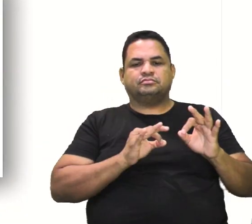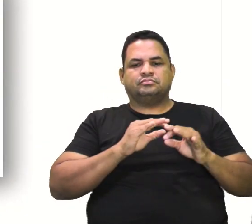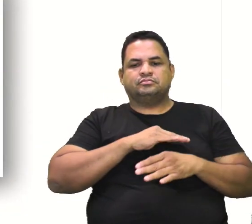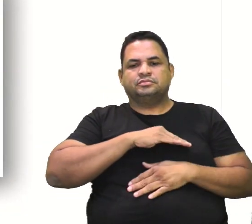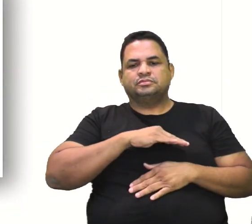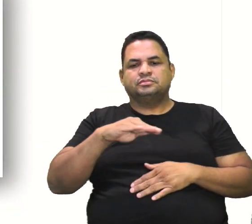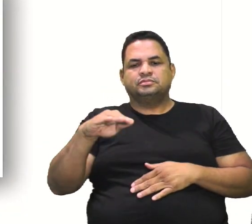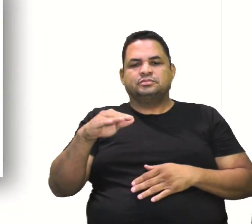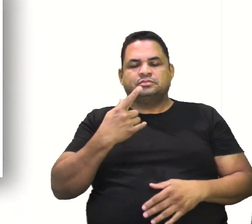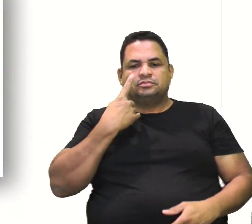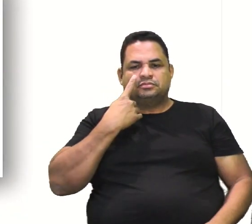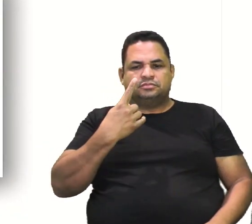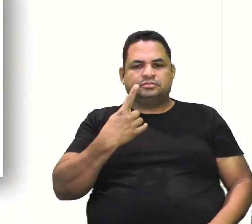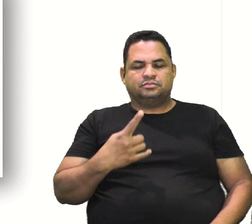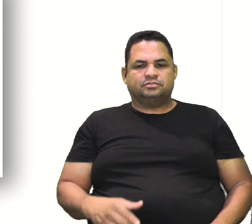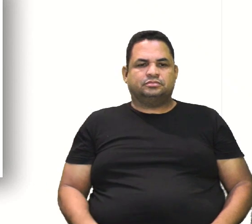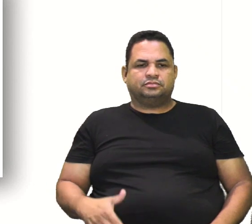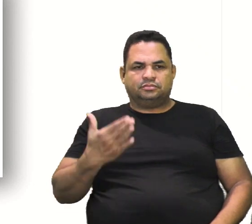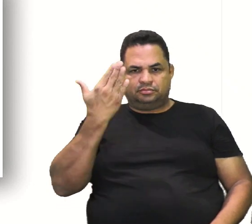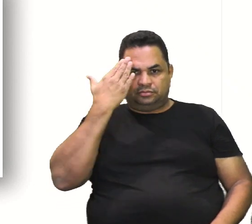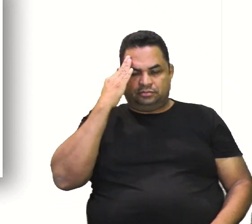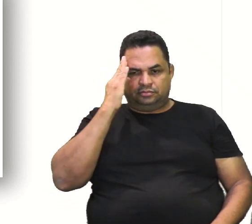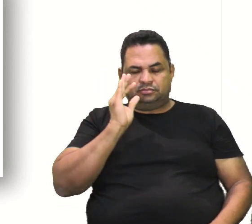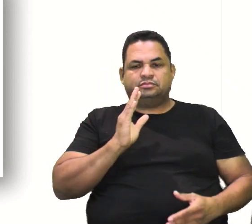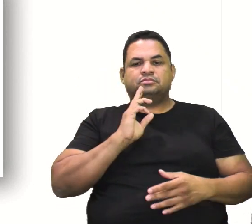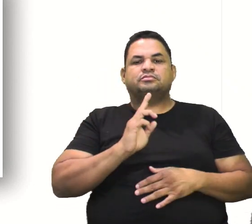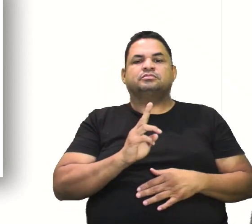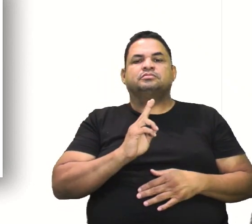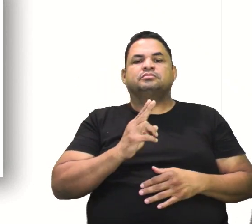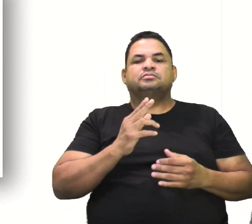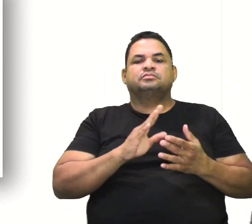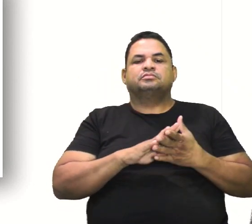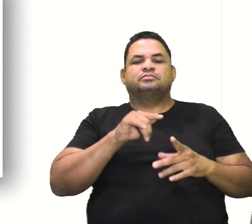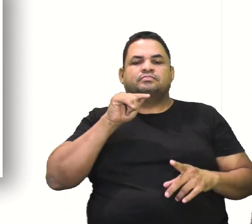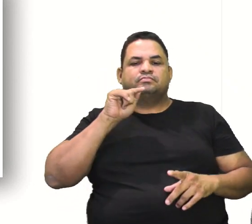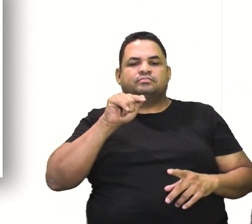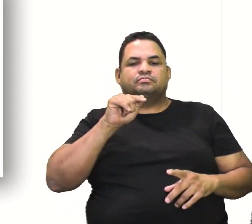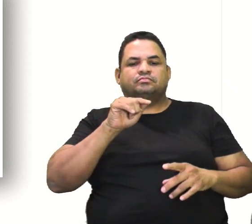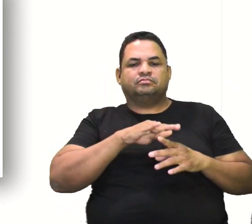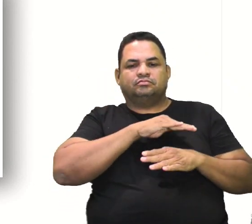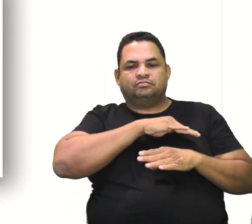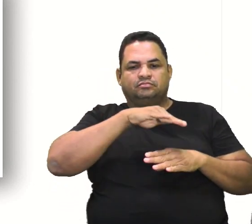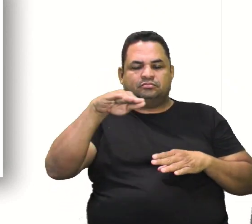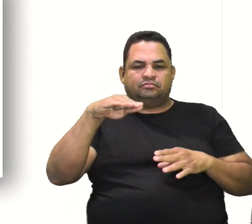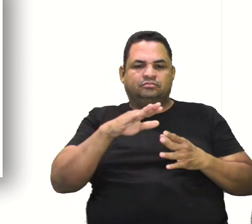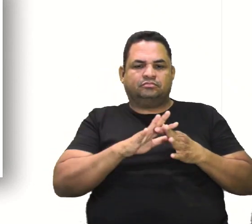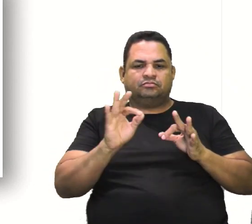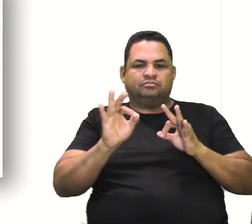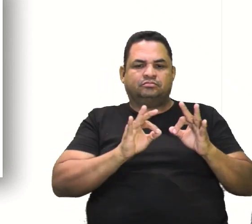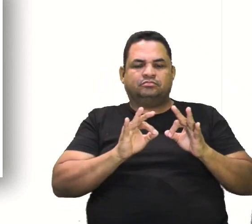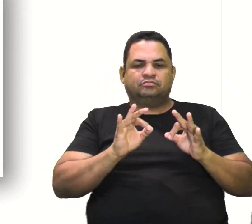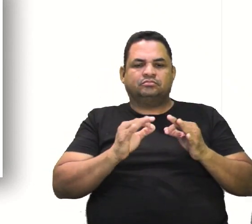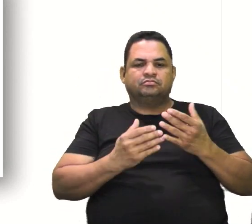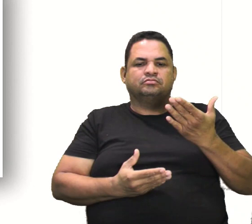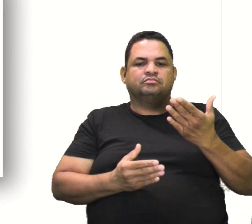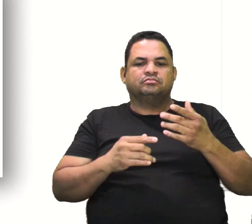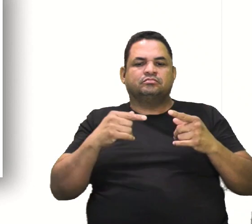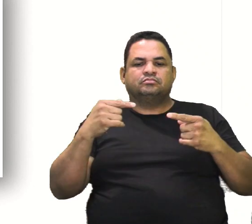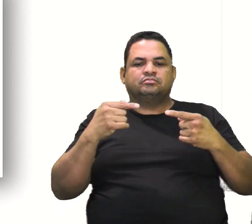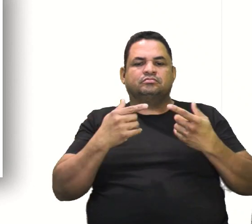ângulo reto, né? Olha ali, ó. Entendeu? Sempre que o ponto de tangência é aquele ponto